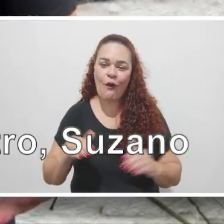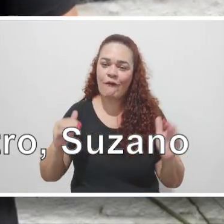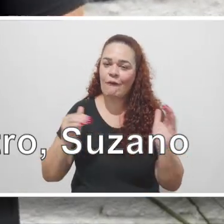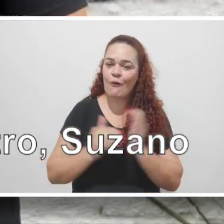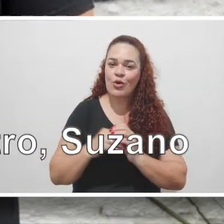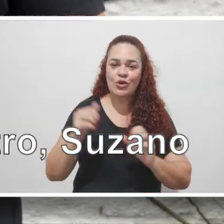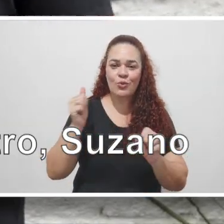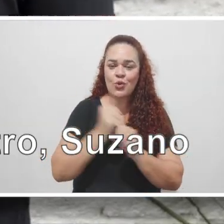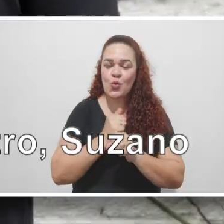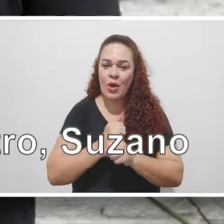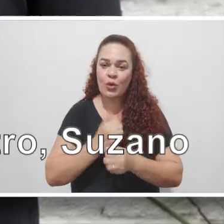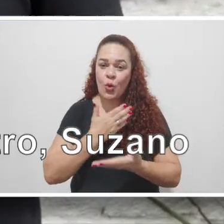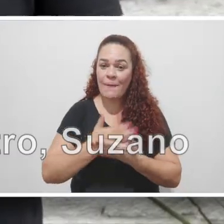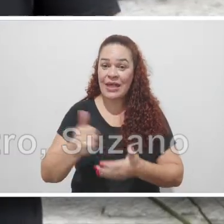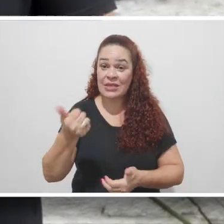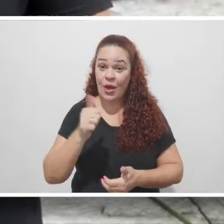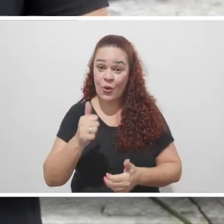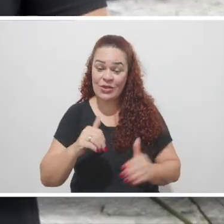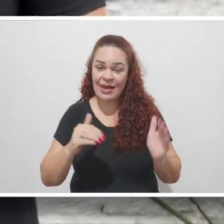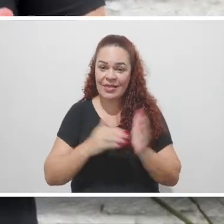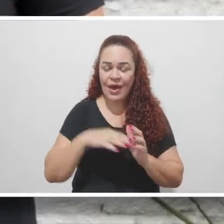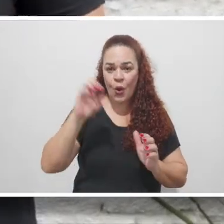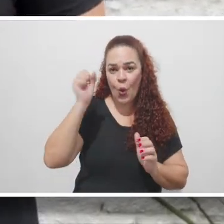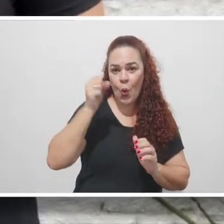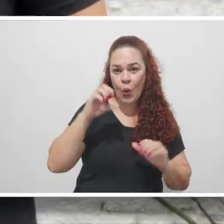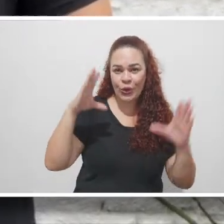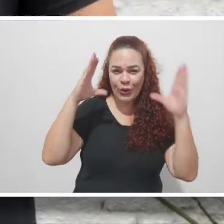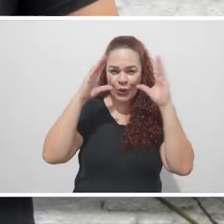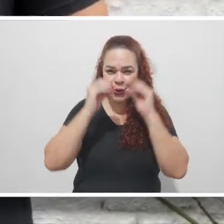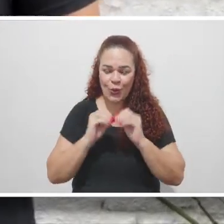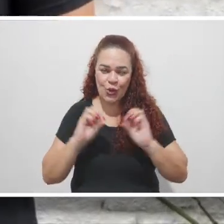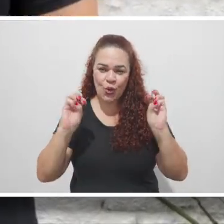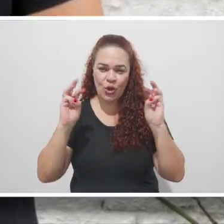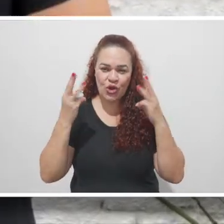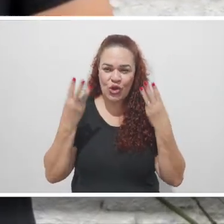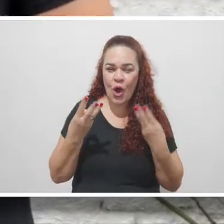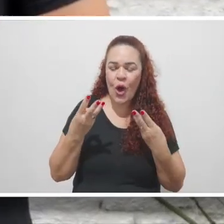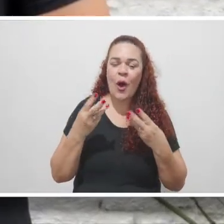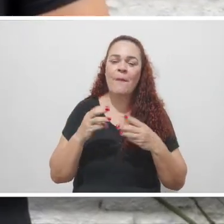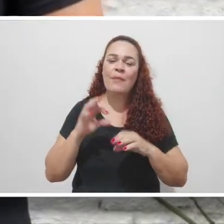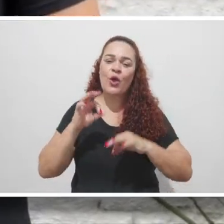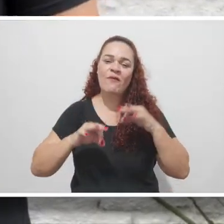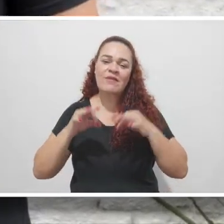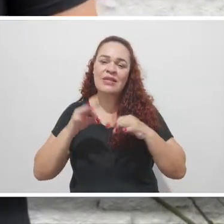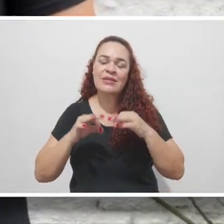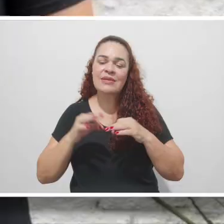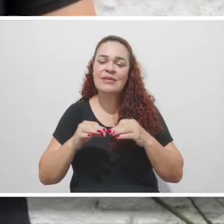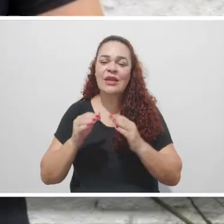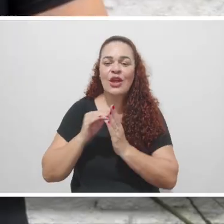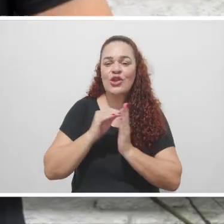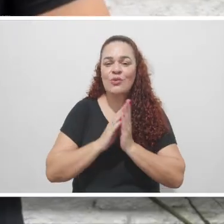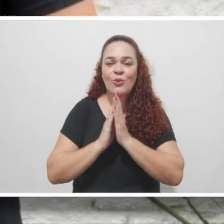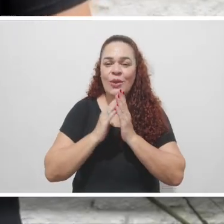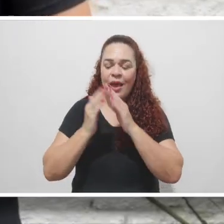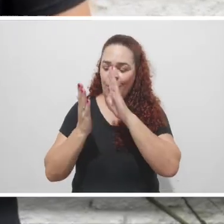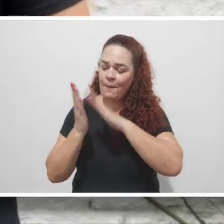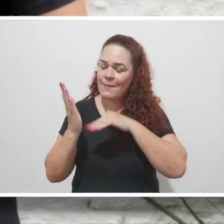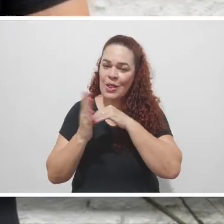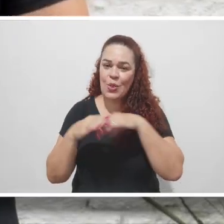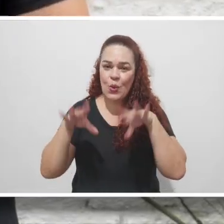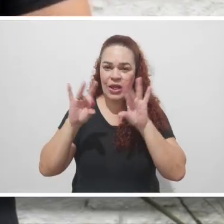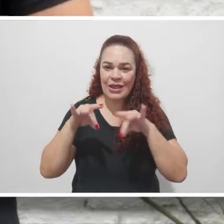último festival do ano. Exatamente, das 11 às 20, com várias atrações, workshop de mesa posta, oficina de boneco